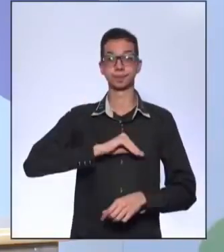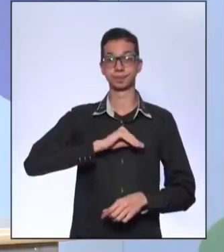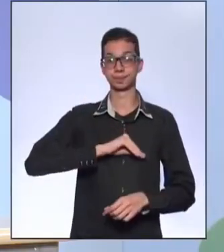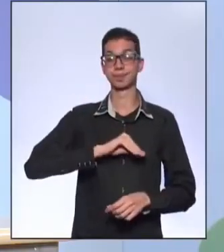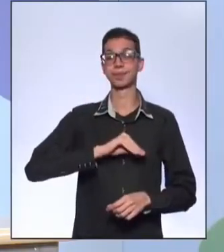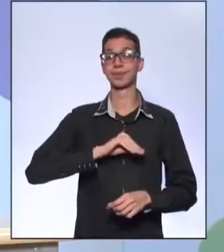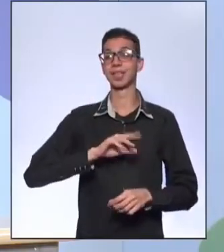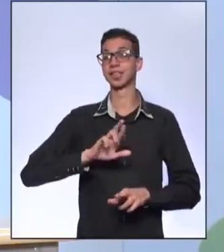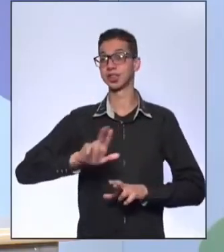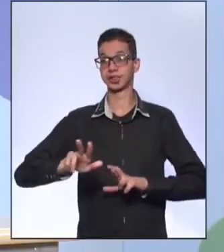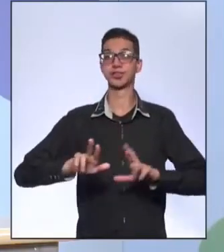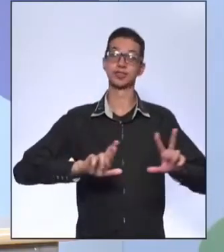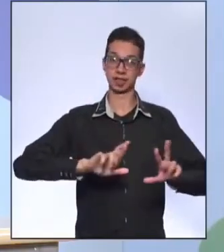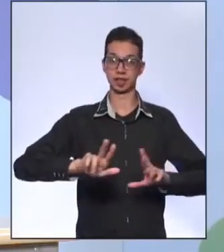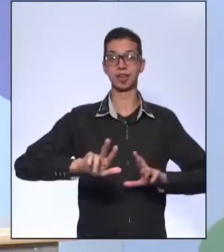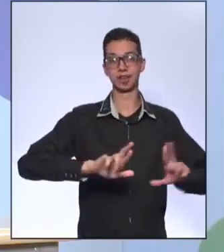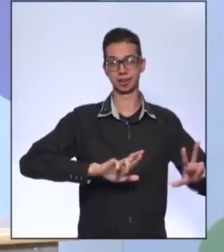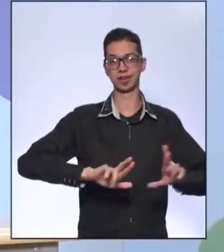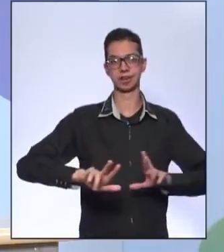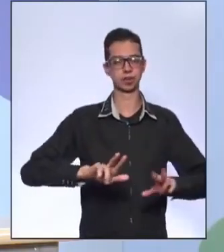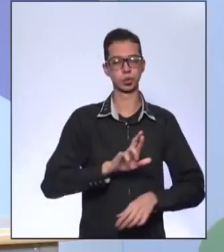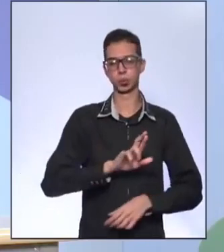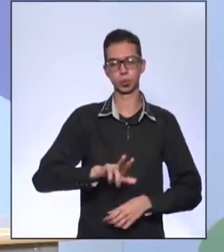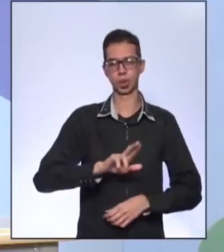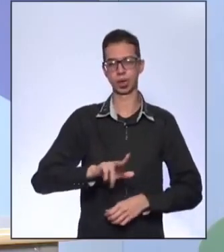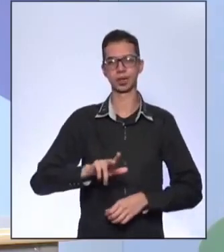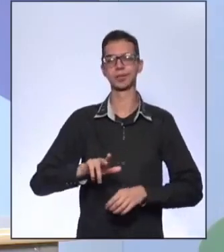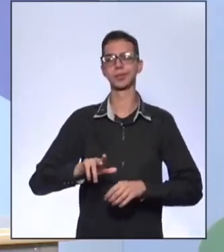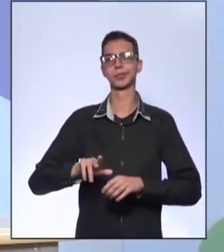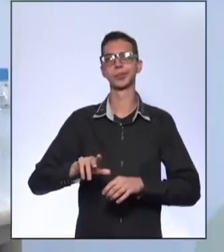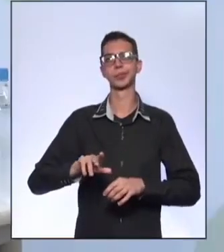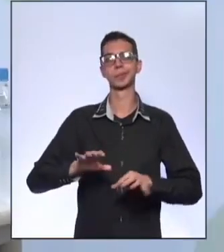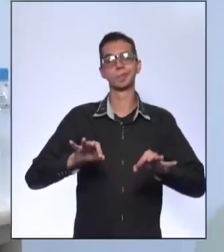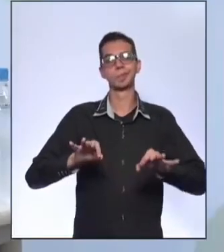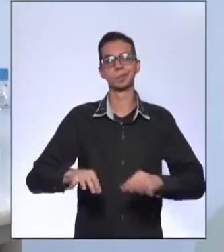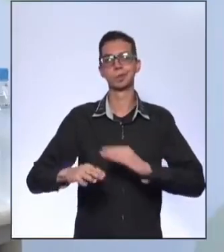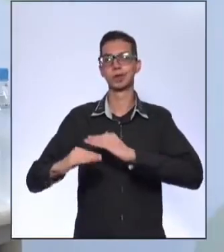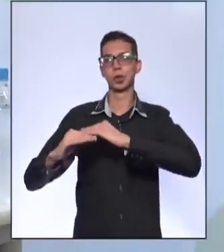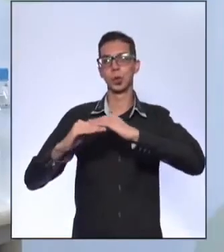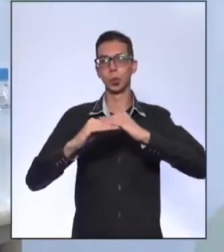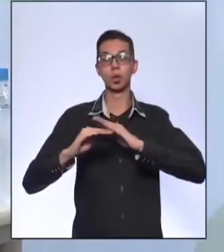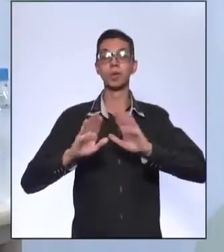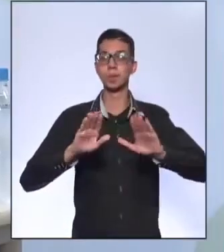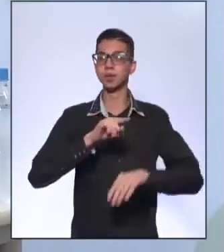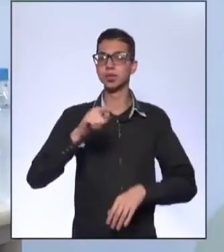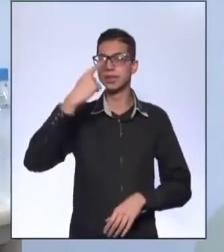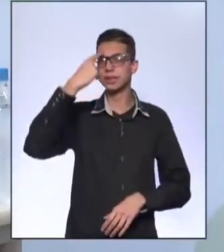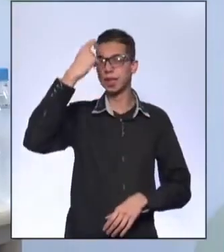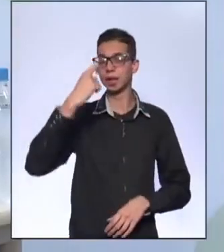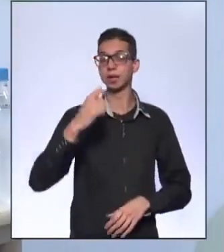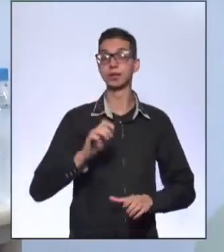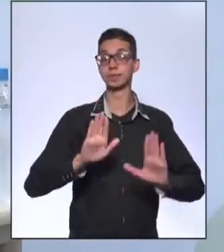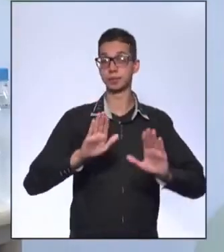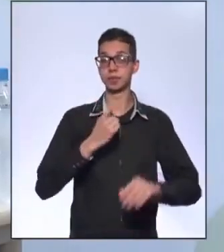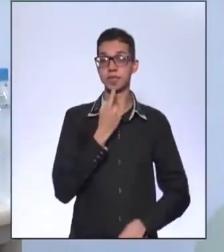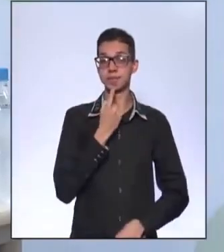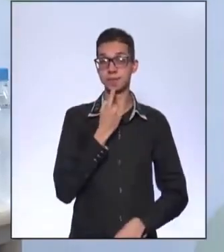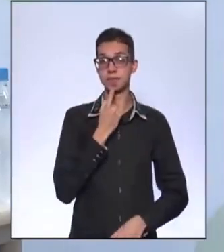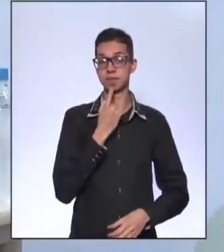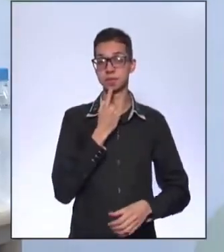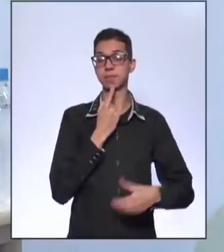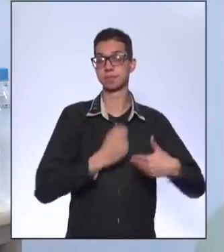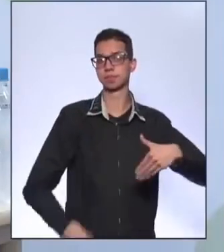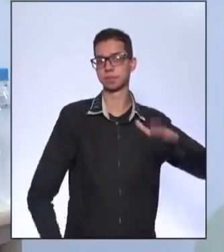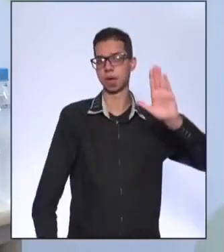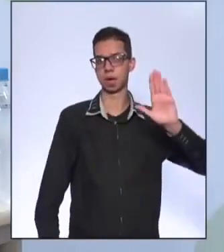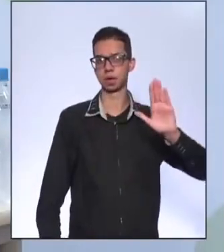diferente né como a gente toma distribuição que não é aquela que deveria ser né mas para vocês terem uma ideia mas Campinas até tem mais é por